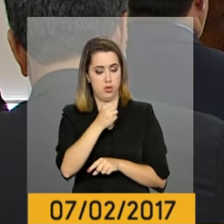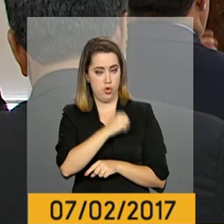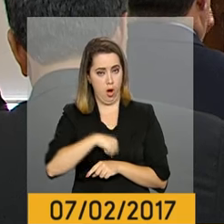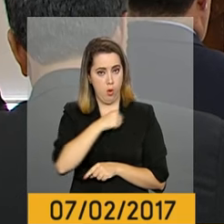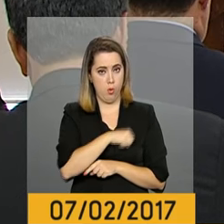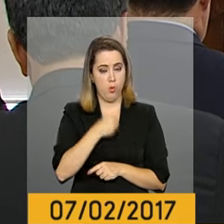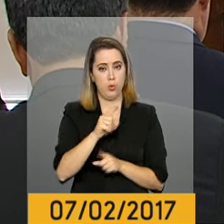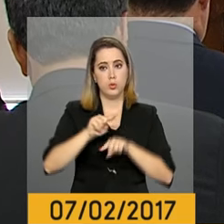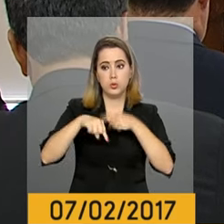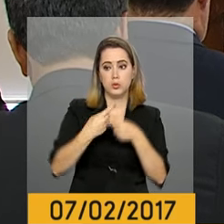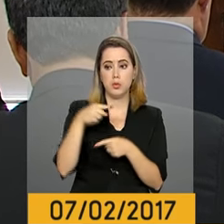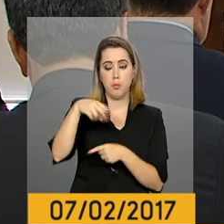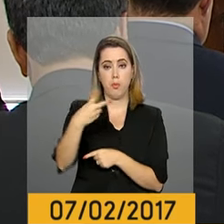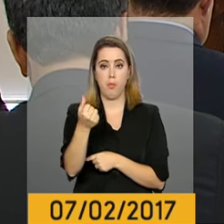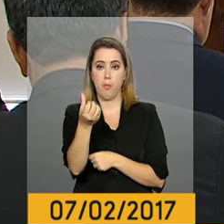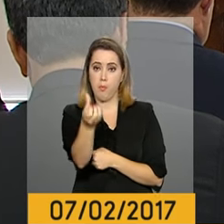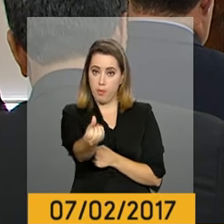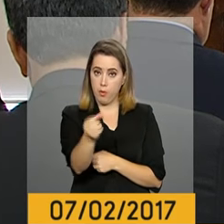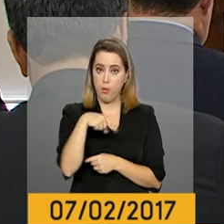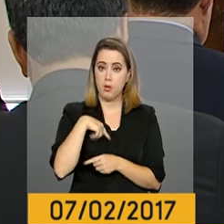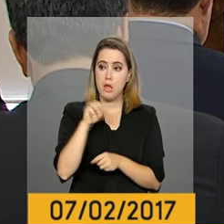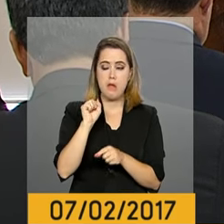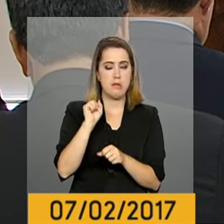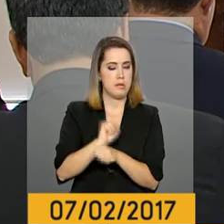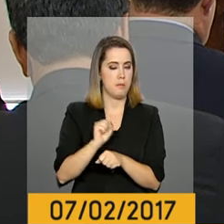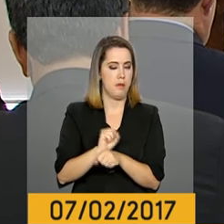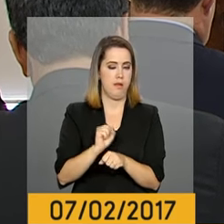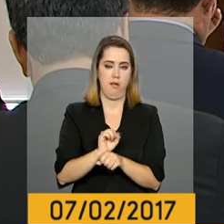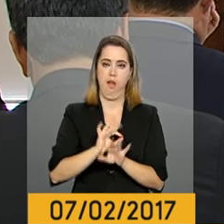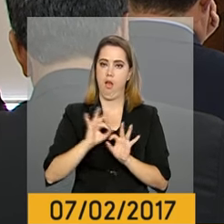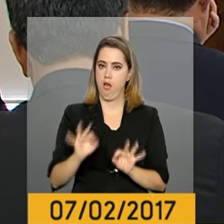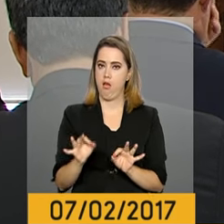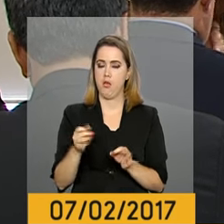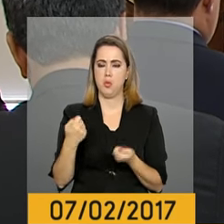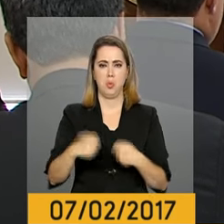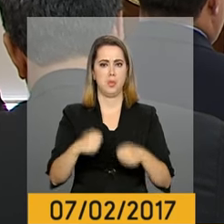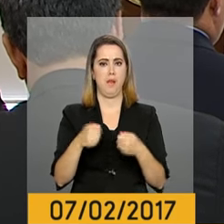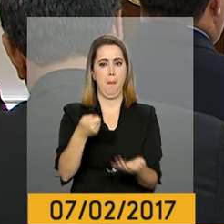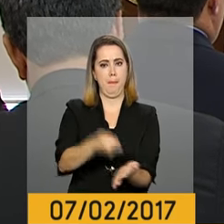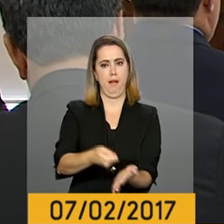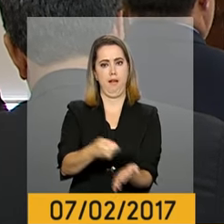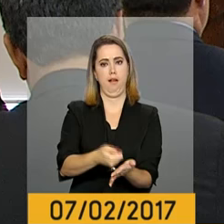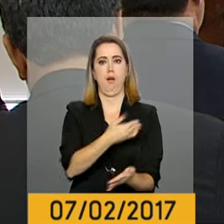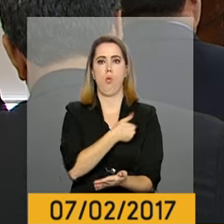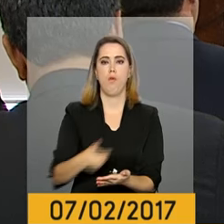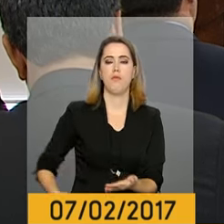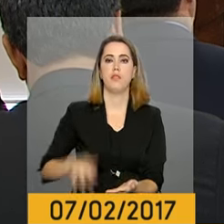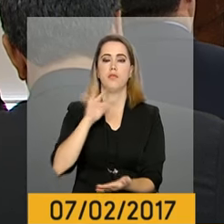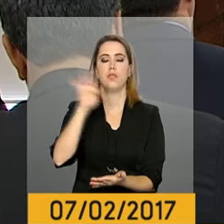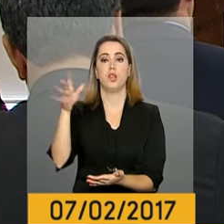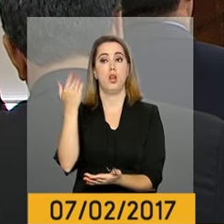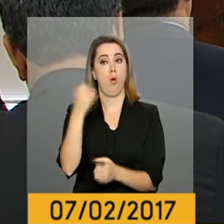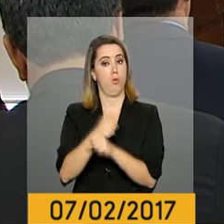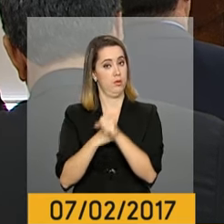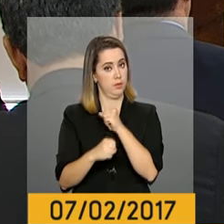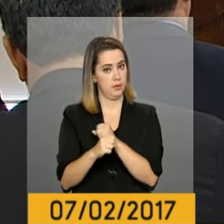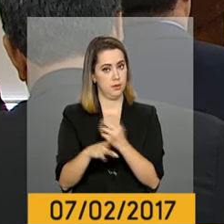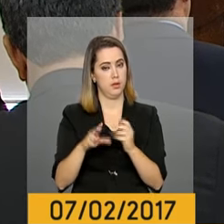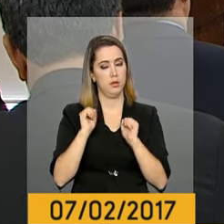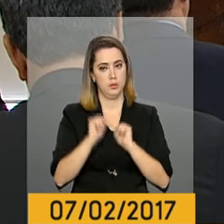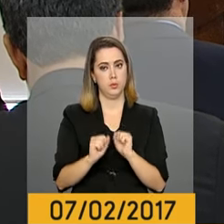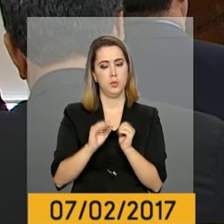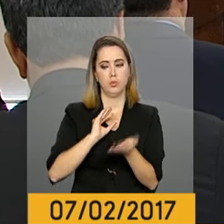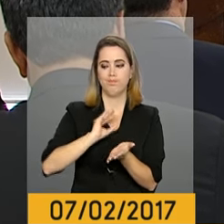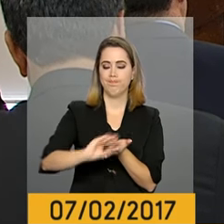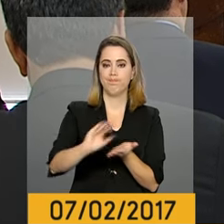dívidas foram suspensas. Portanto, vários estados que deveriam pagar uma importância para a União deixaram de fazê-lo e puderam aplicar